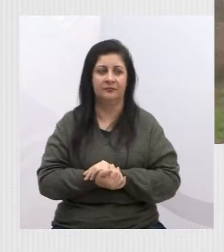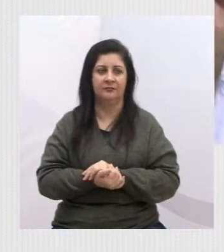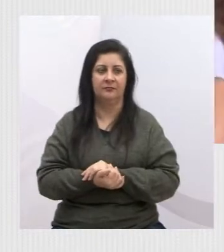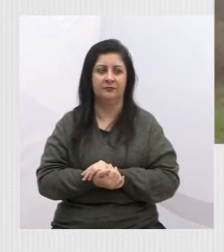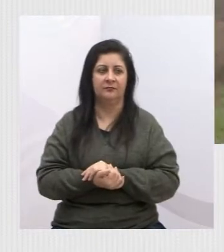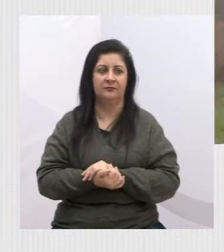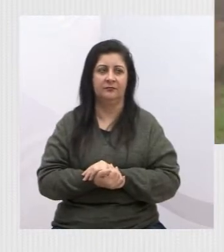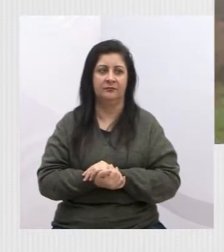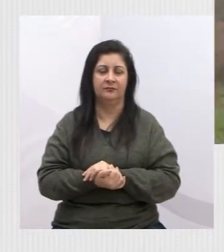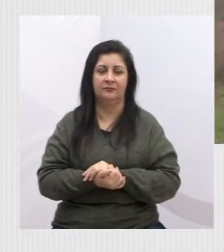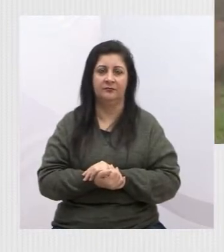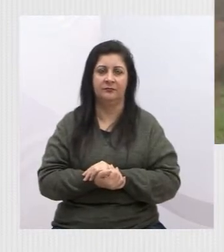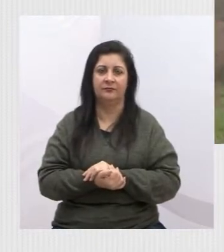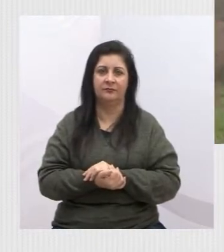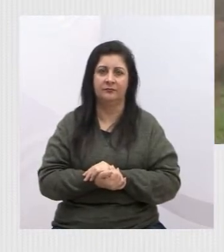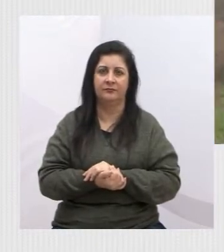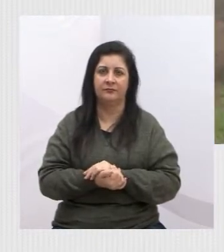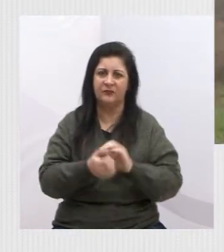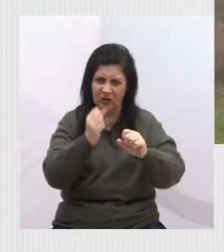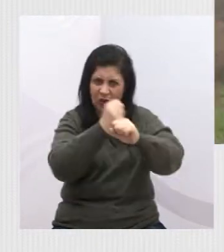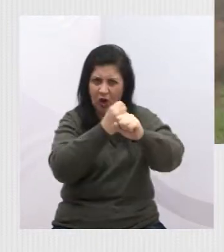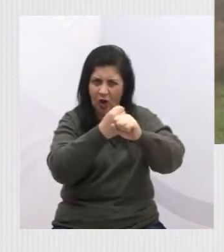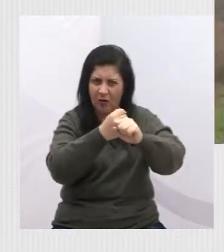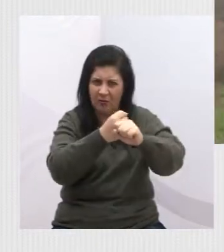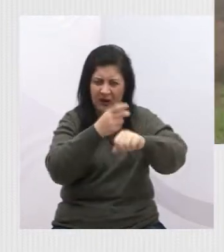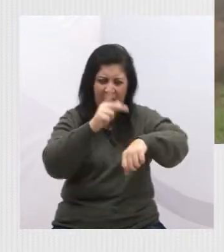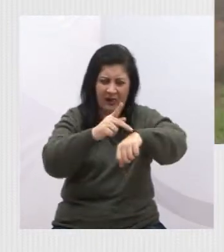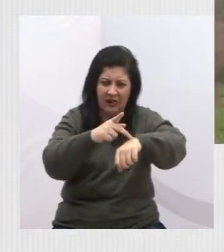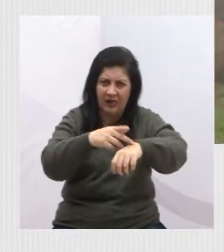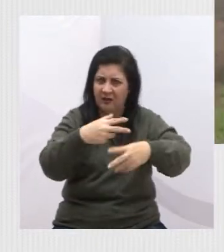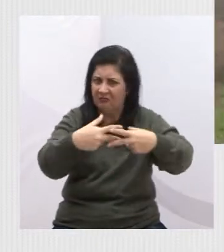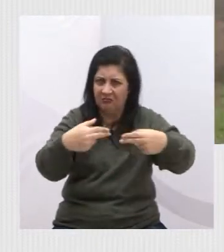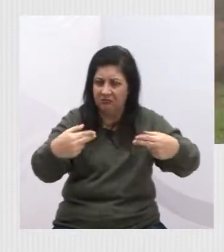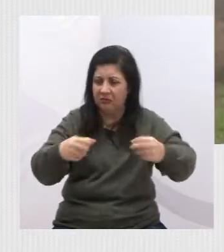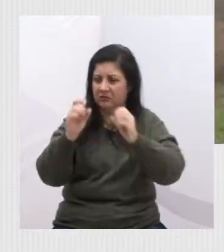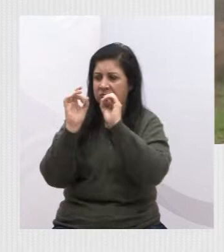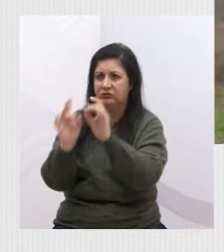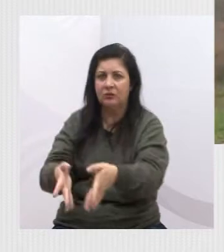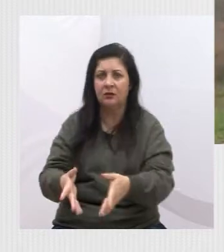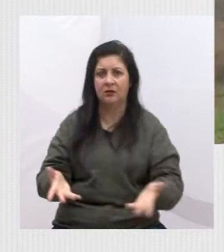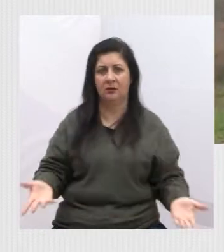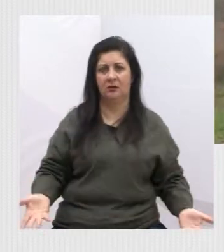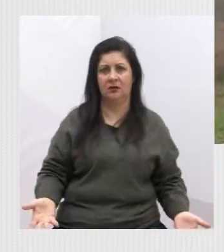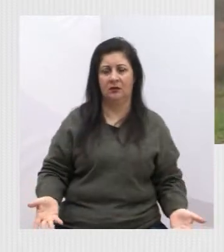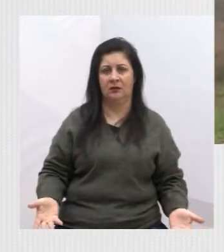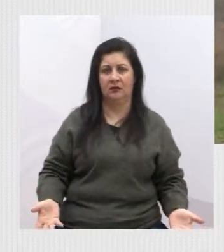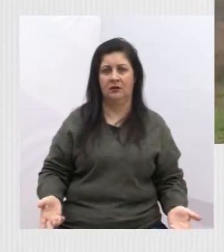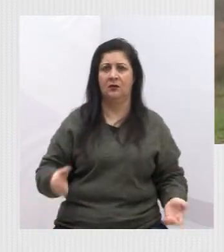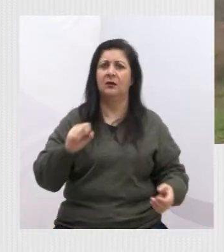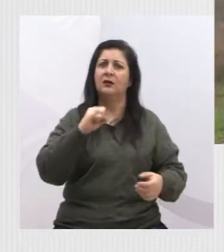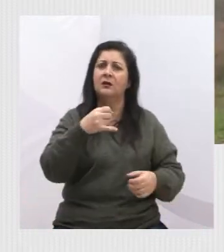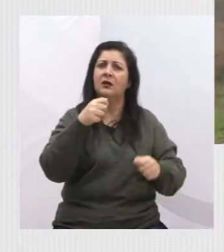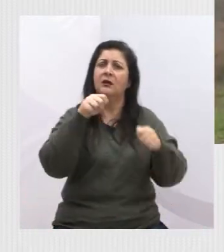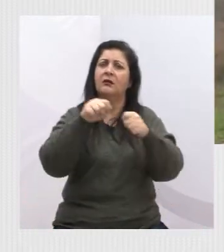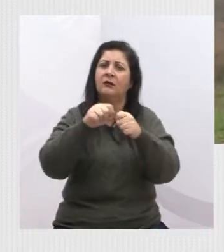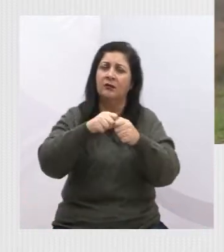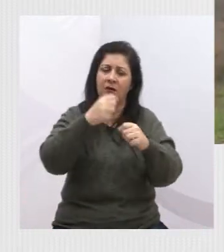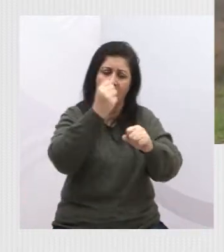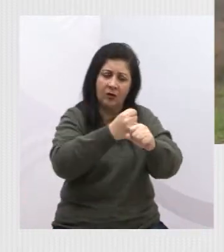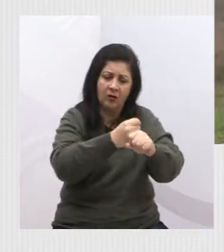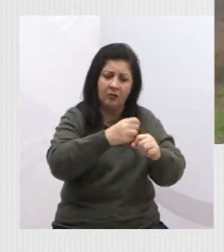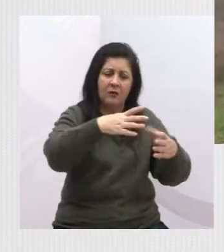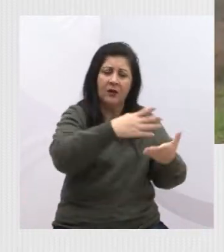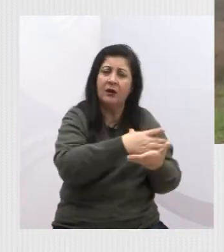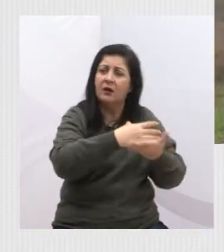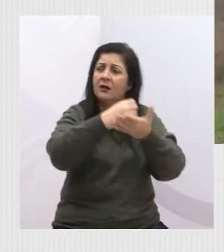o entulho. Então eu quero pedir também com essa gravação a colaboração dos moradores, que descarte no lugar correto, que